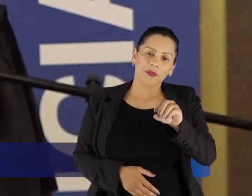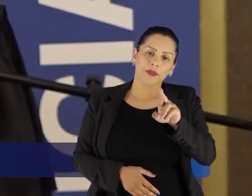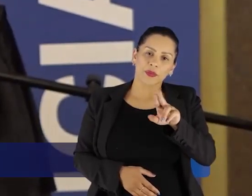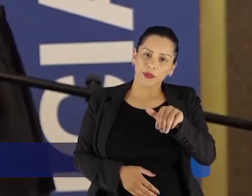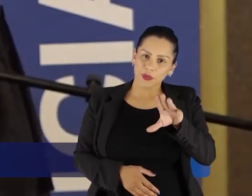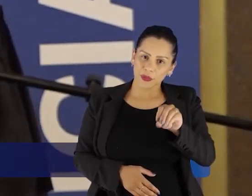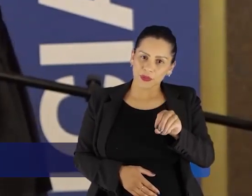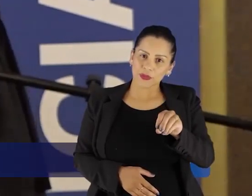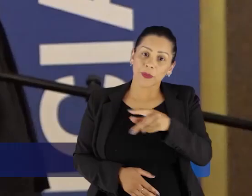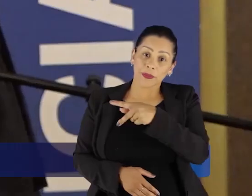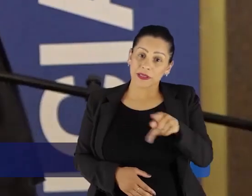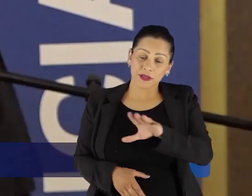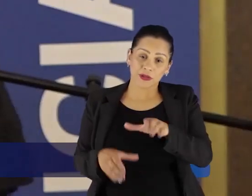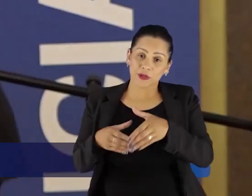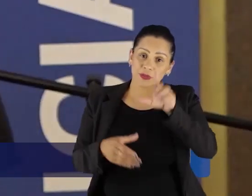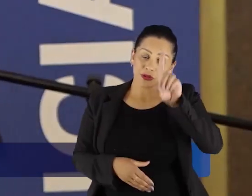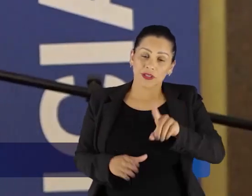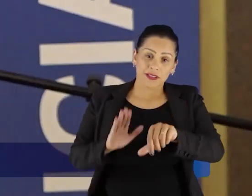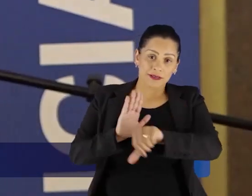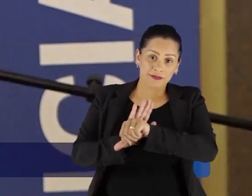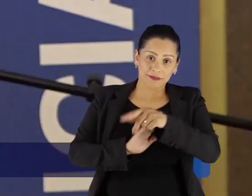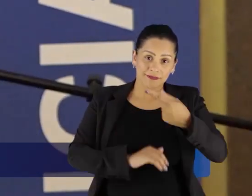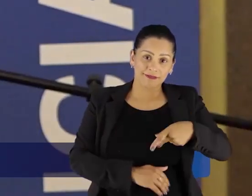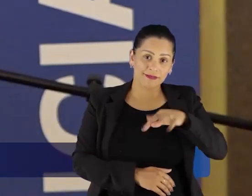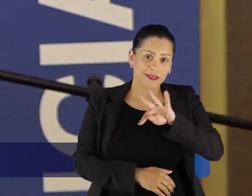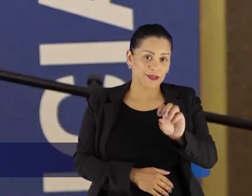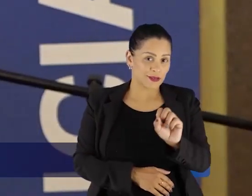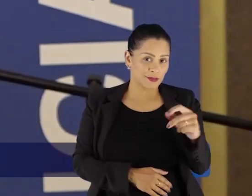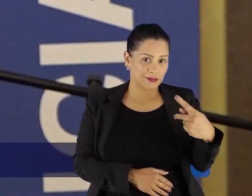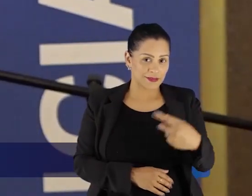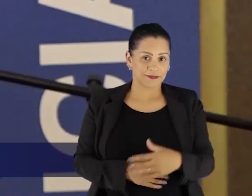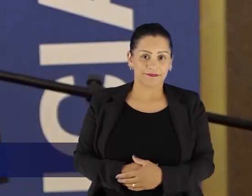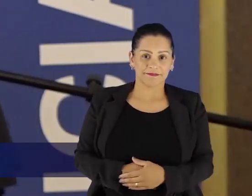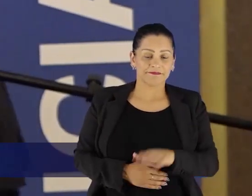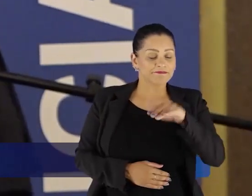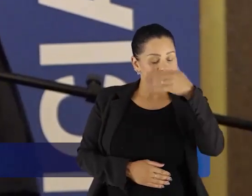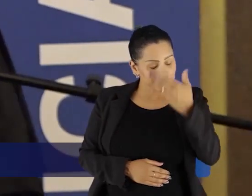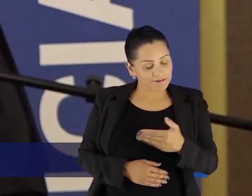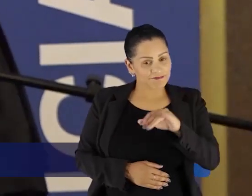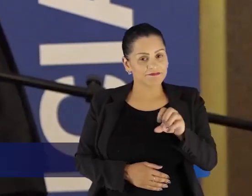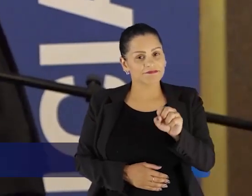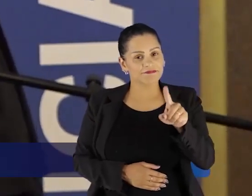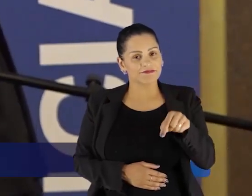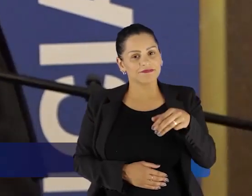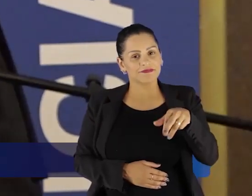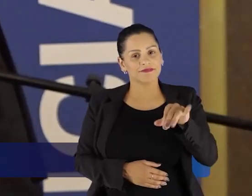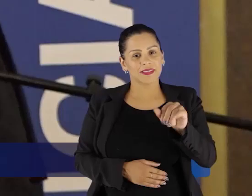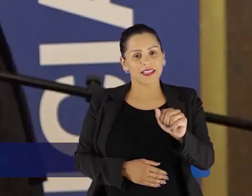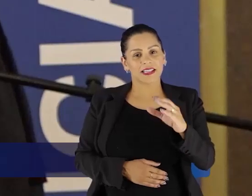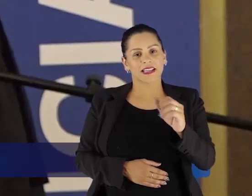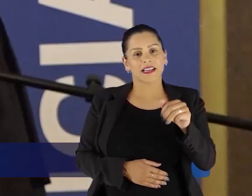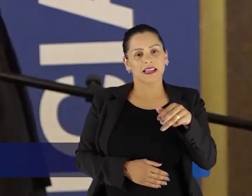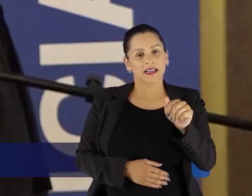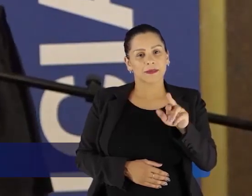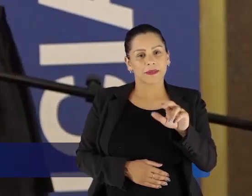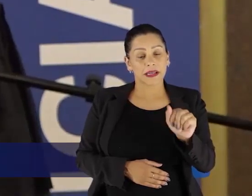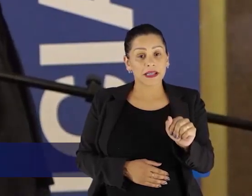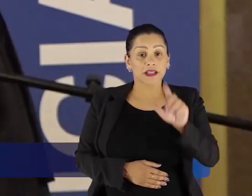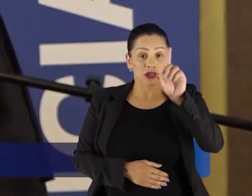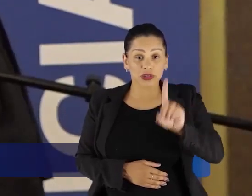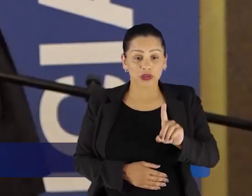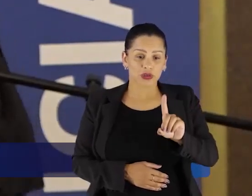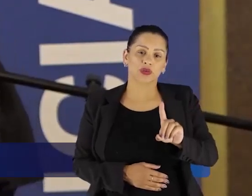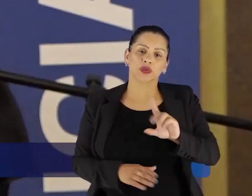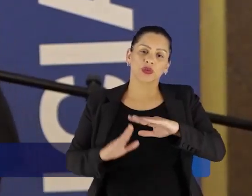da seção de direito criminal do Tribunal de Justiça do Estado de São Paulo Excelentíssimo Senhor José Maria câmara júnior diretor da Escola Paulista